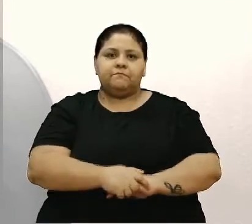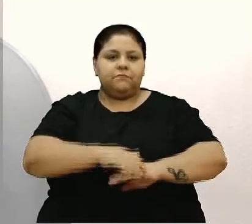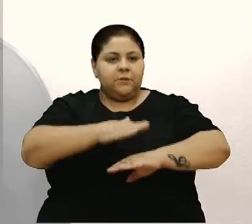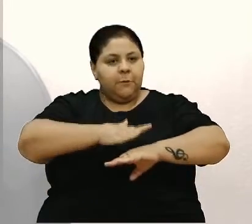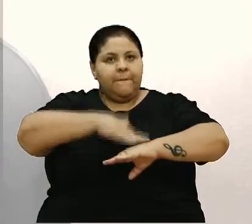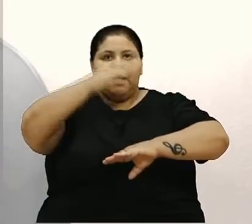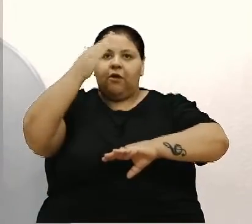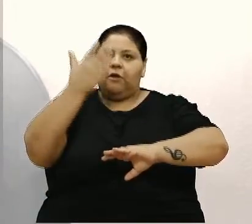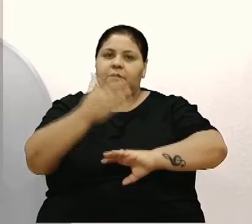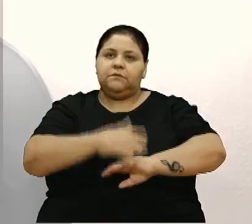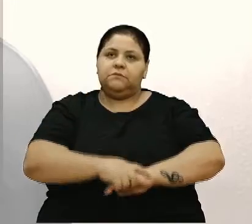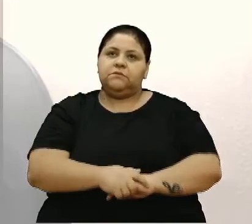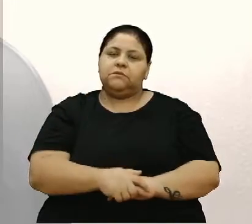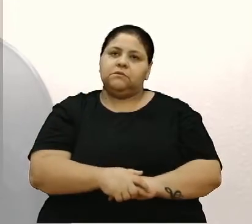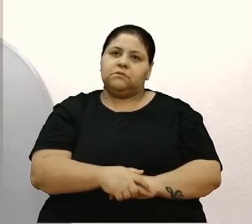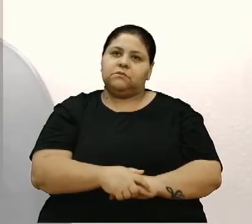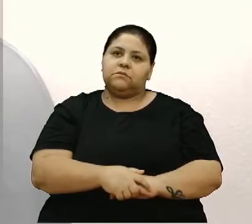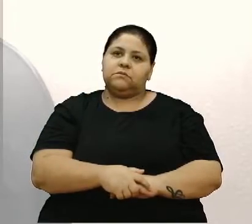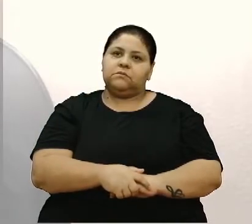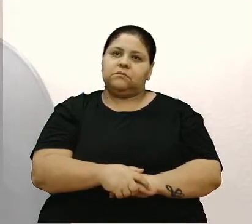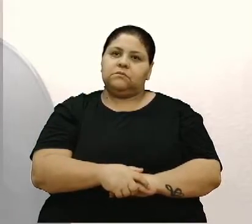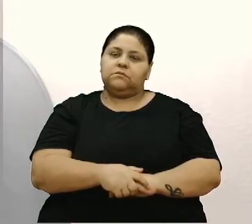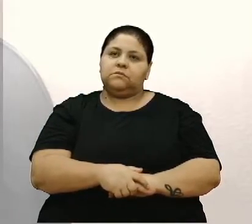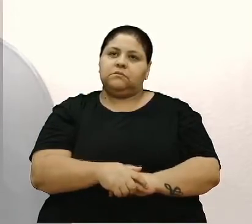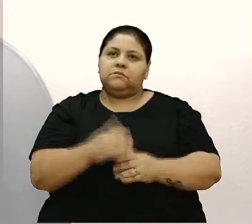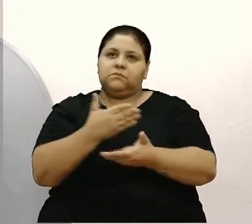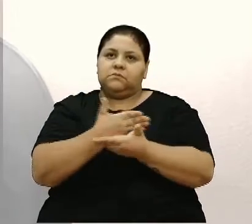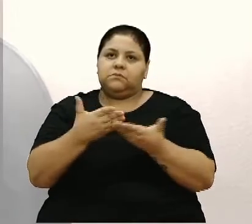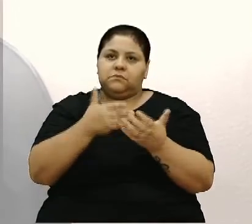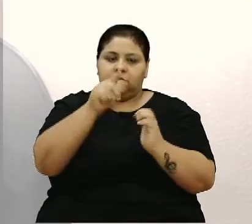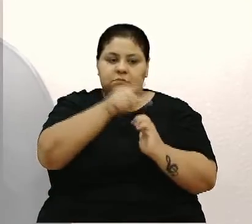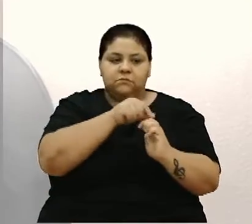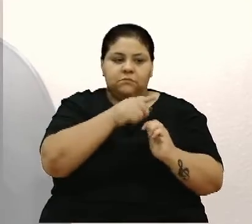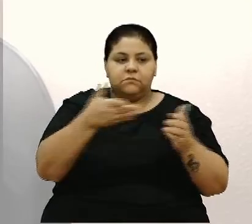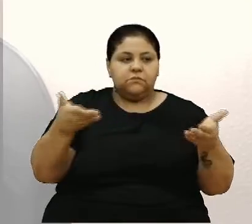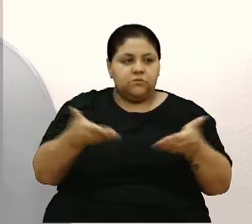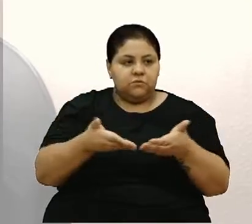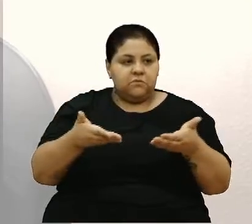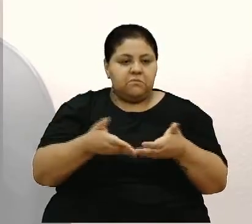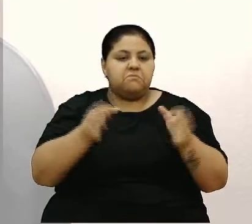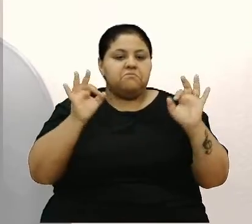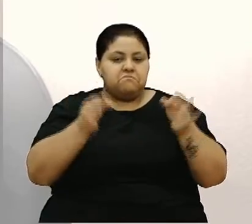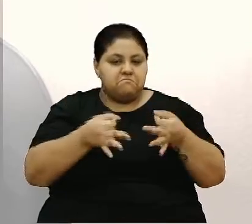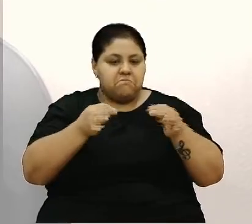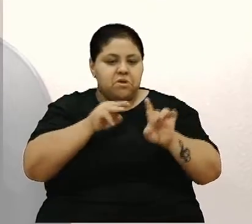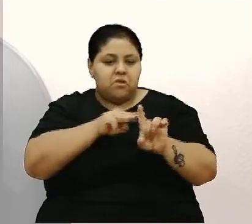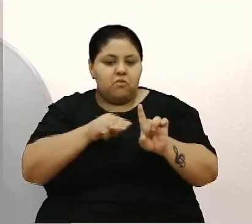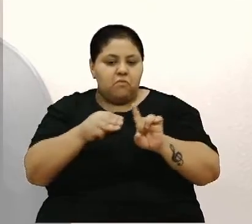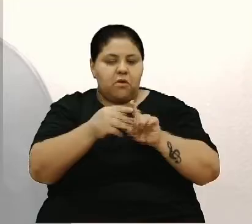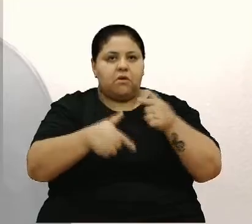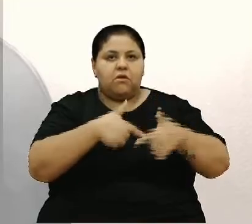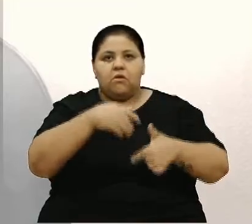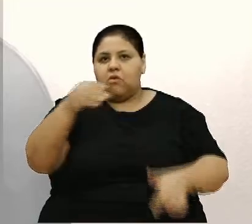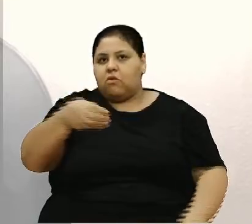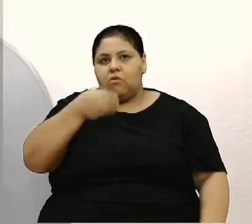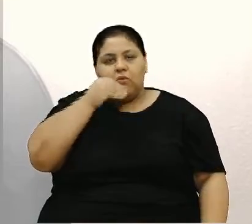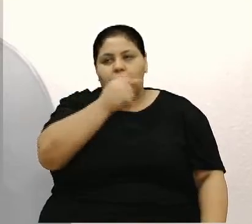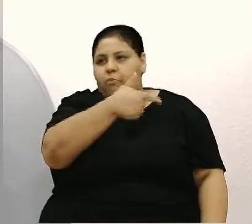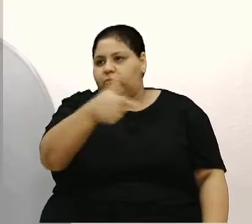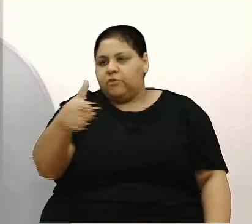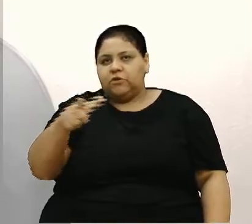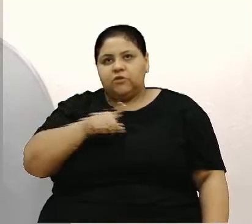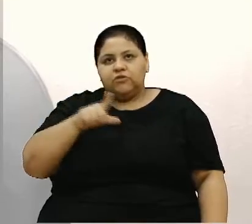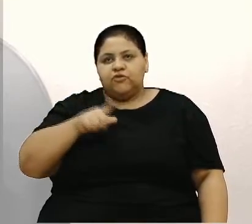maiores, colocaram as suas empresas, hoje estão muito bem no mercado de trabalho. Claro, outras não tiveram